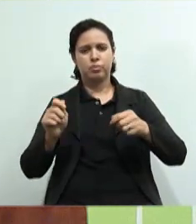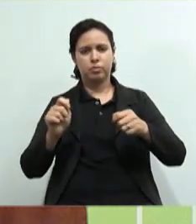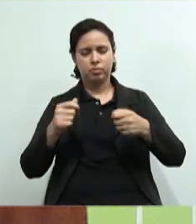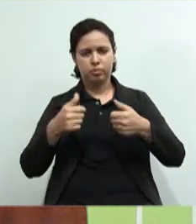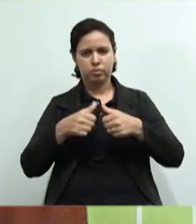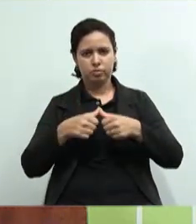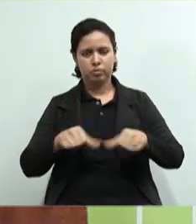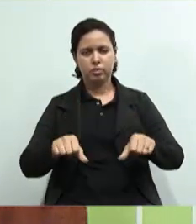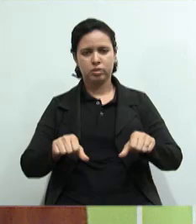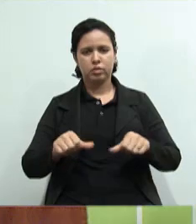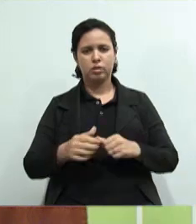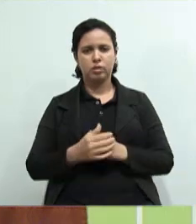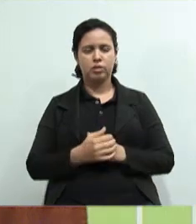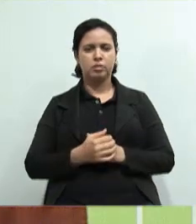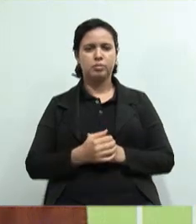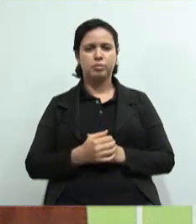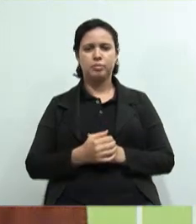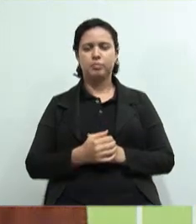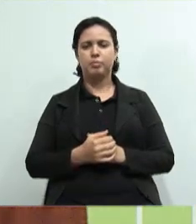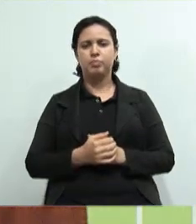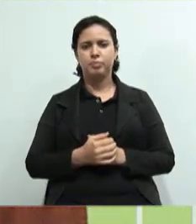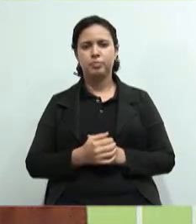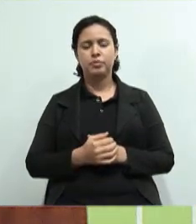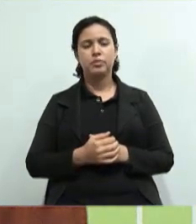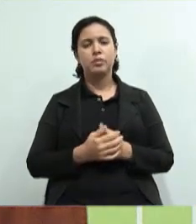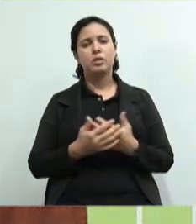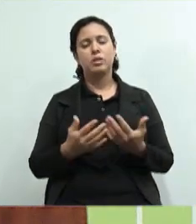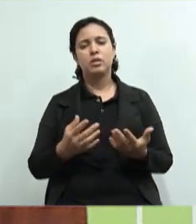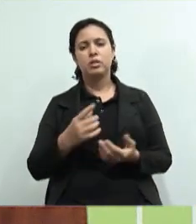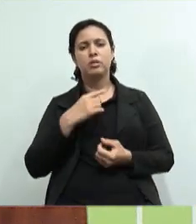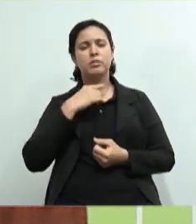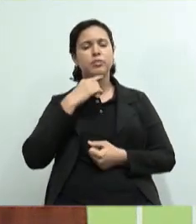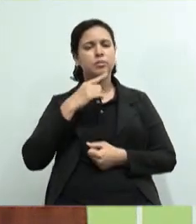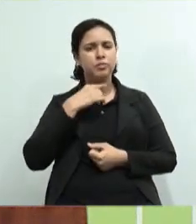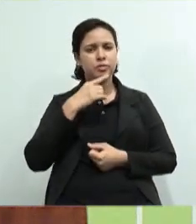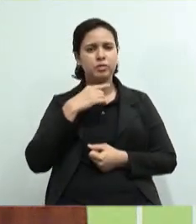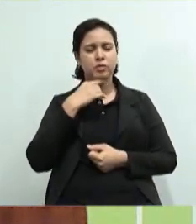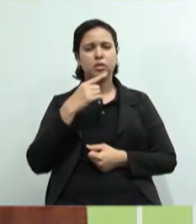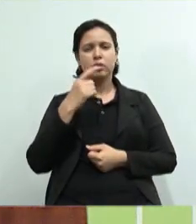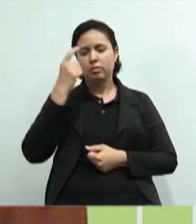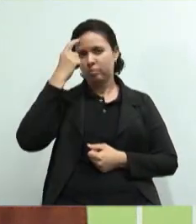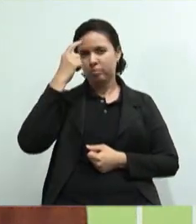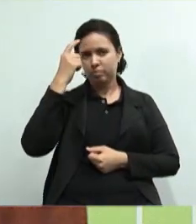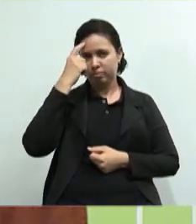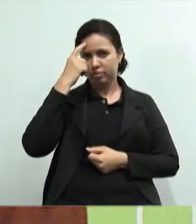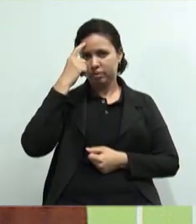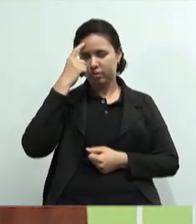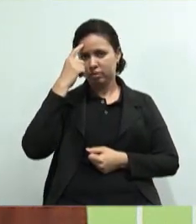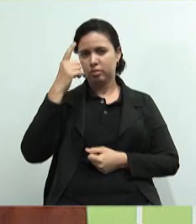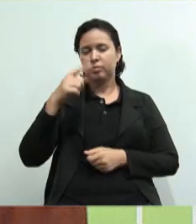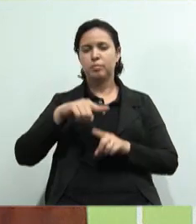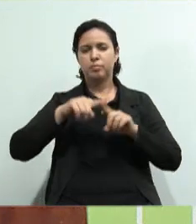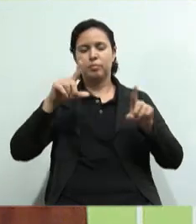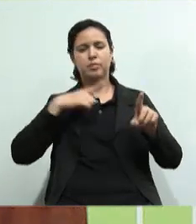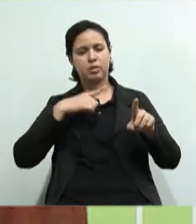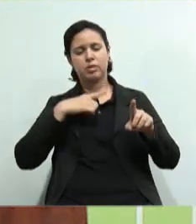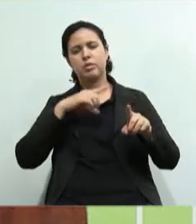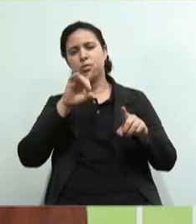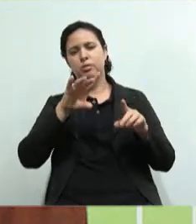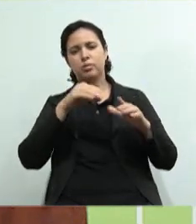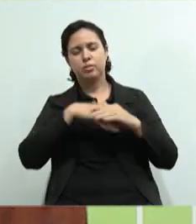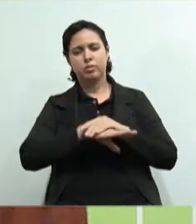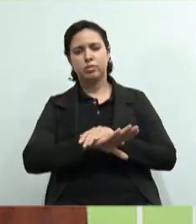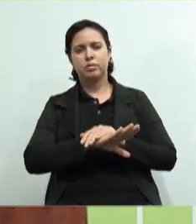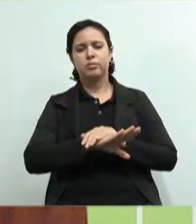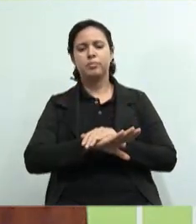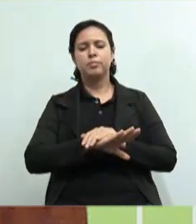até a gente diz, ai, não tenho isso, vou lá comprar. Mas tem, às vezes está só guardado. Então, quando a gente vai fazer esse